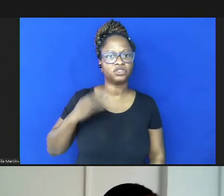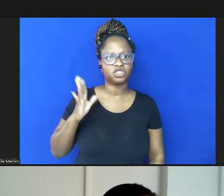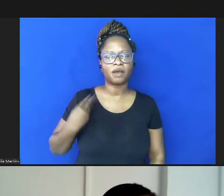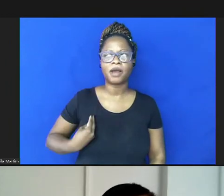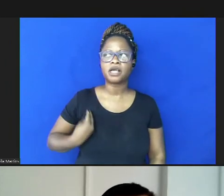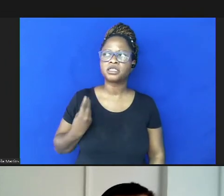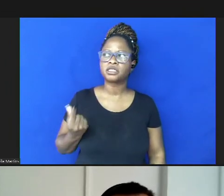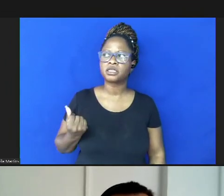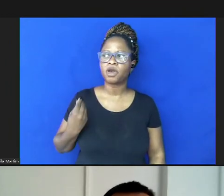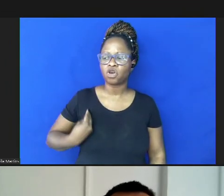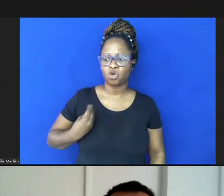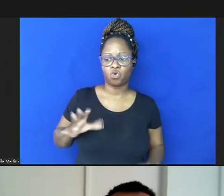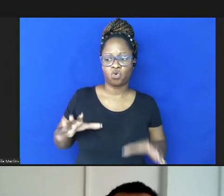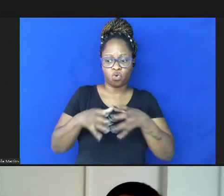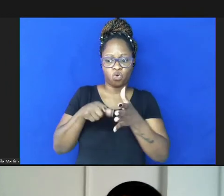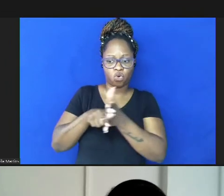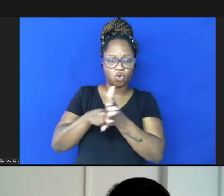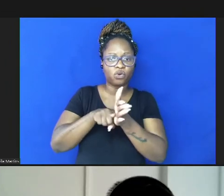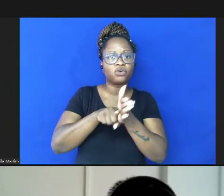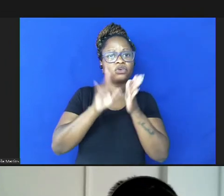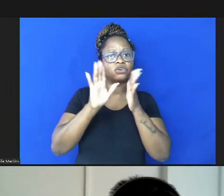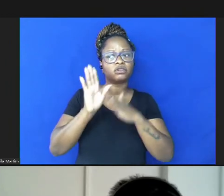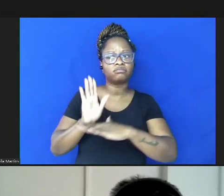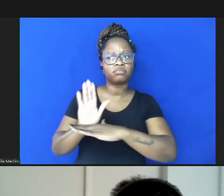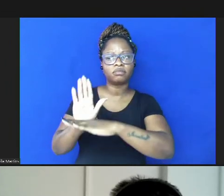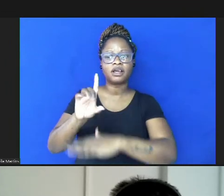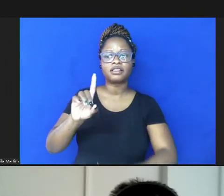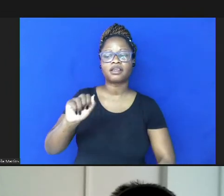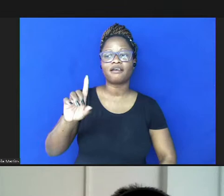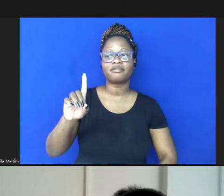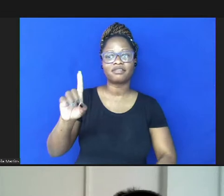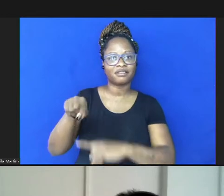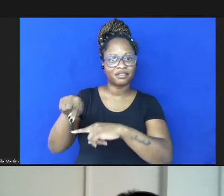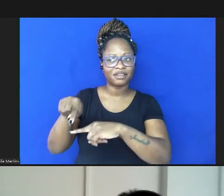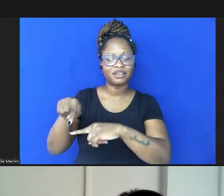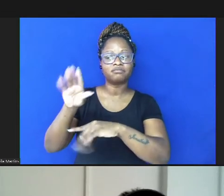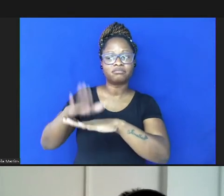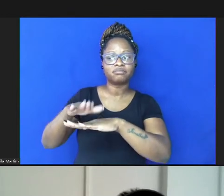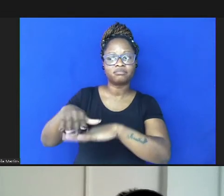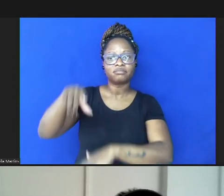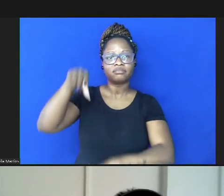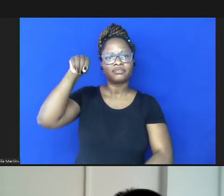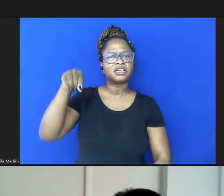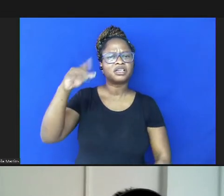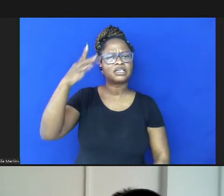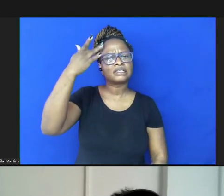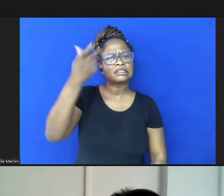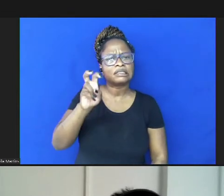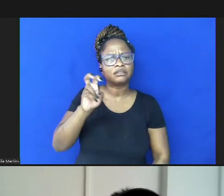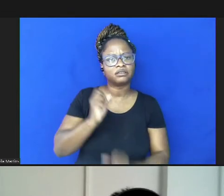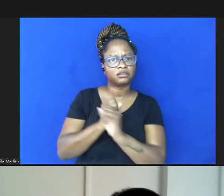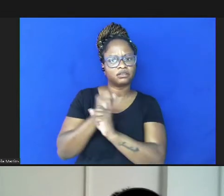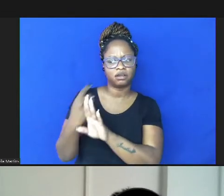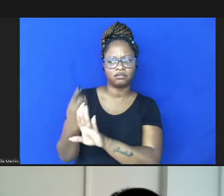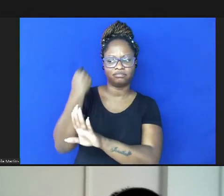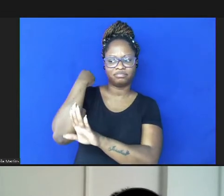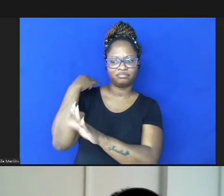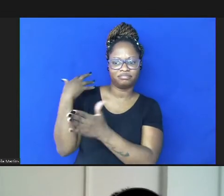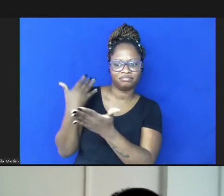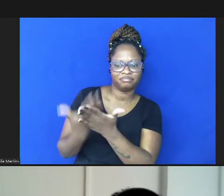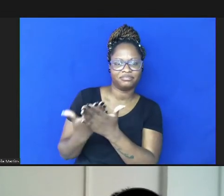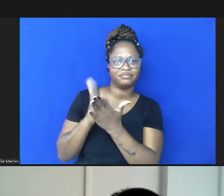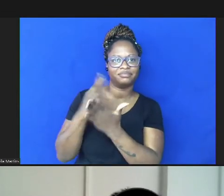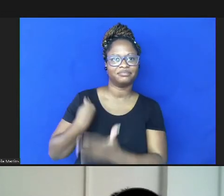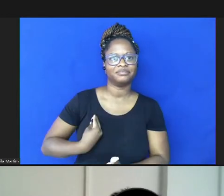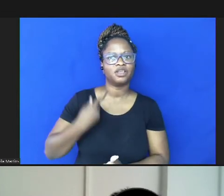de um grupo de pesquisadores que coopera com o DAD nos programas de seleção há, sei lá, 15 anos, talvez, e eu vejo o trabalho que